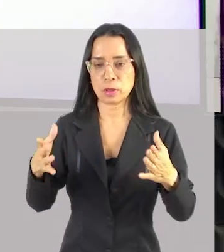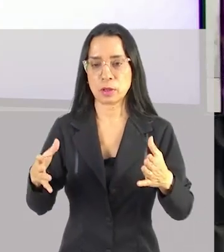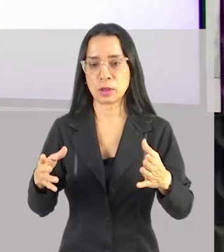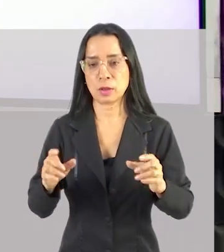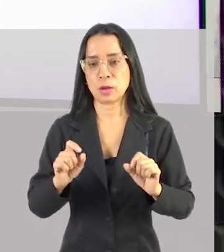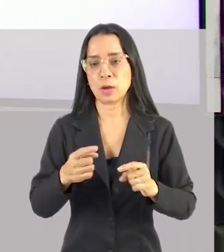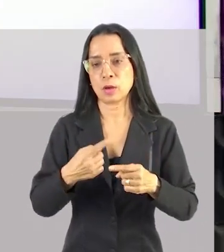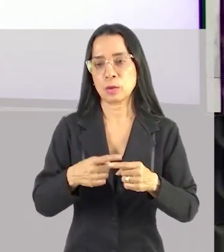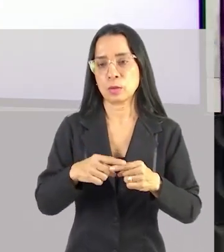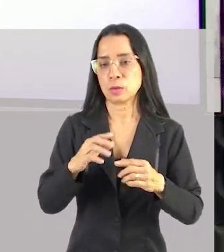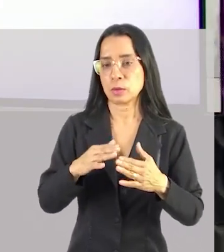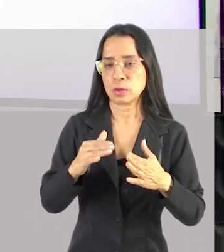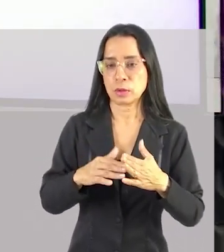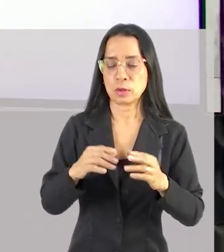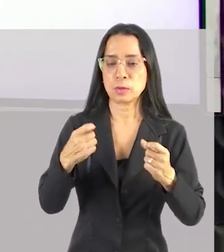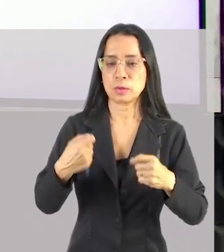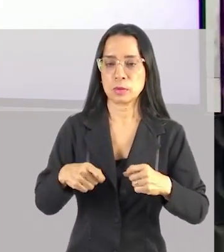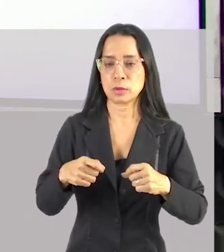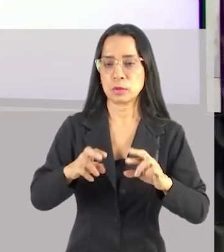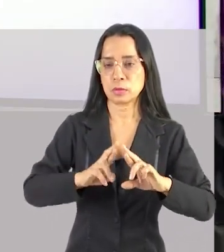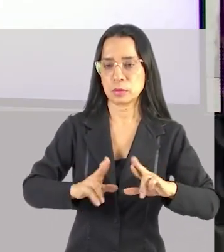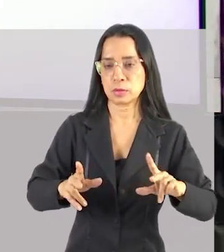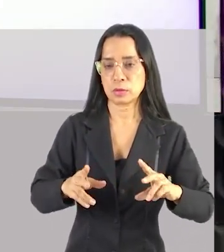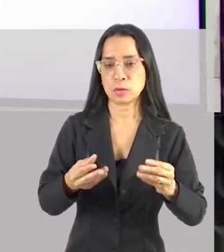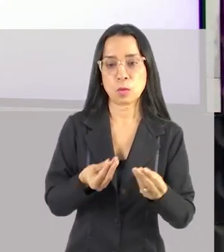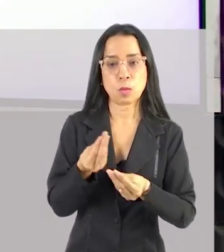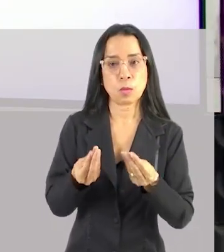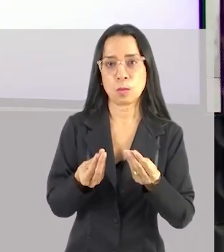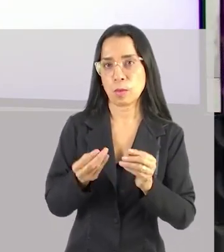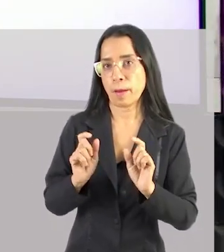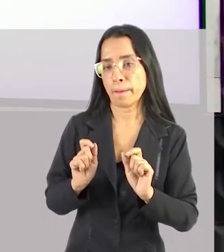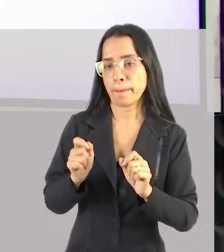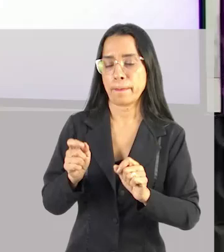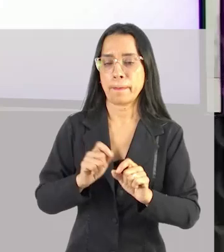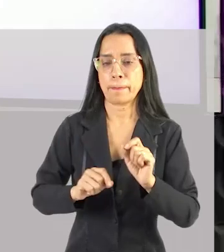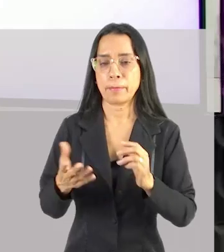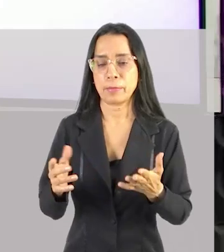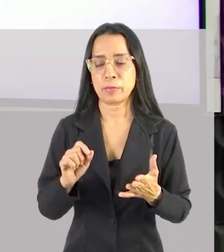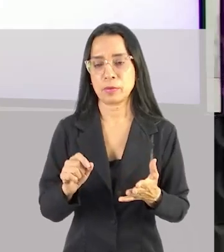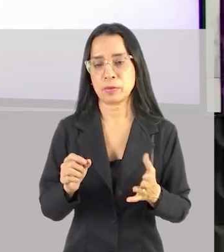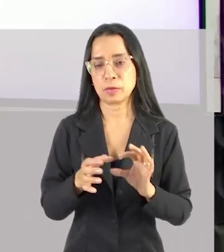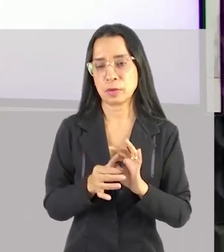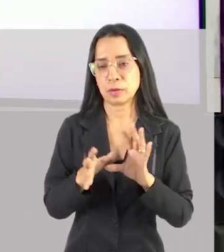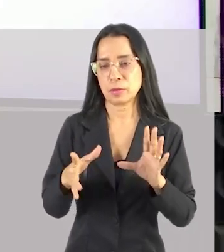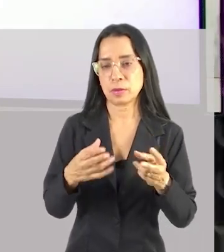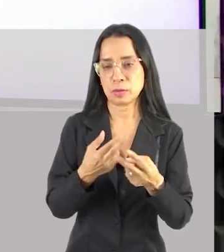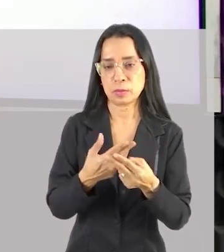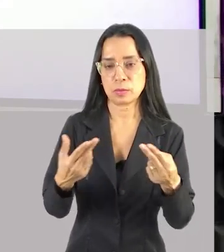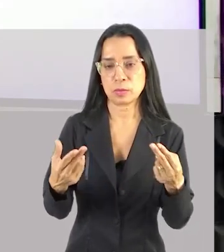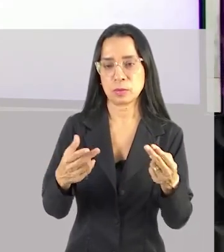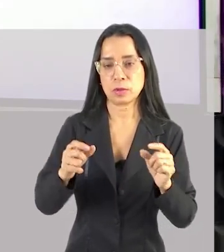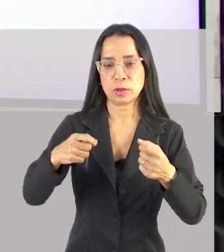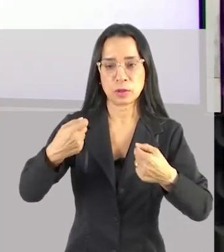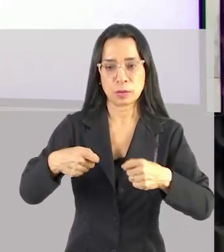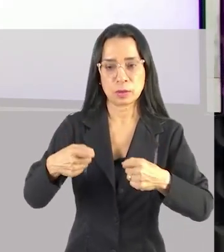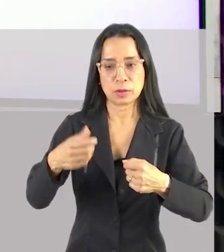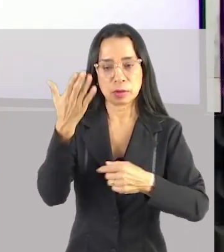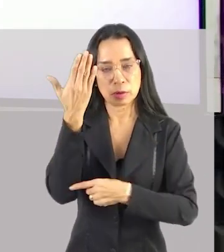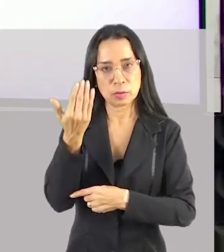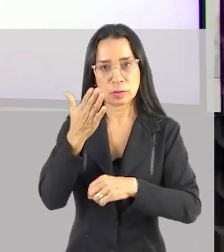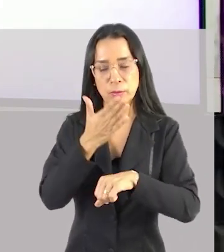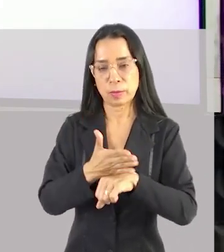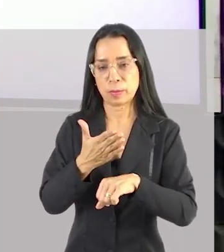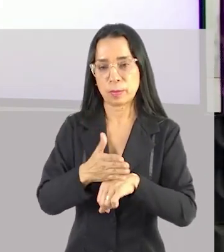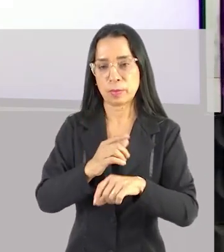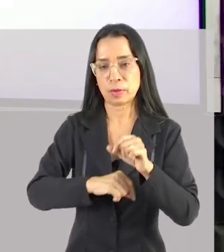elas poderiam ser diferentemente, e como é impossível deliberar sobre coisas que são por necessidade, a